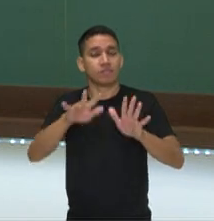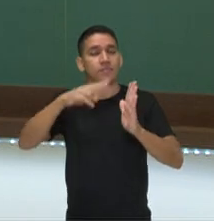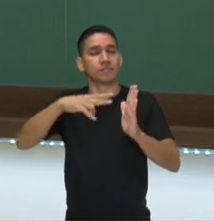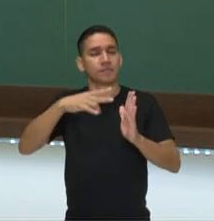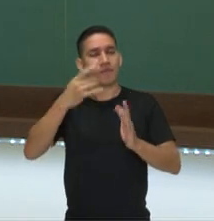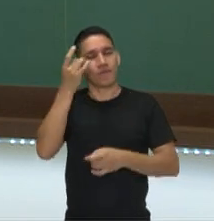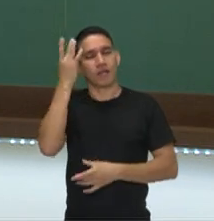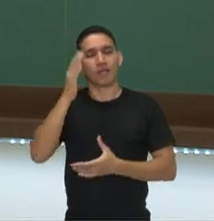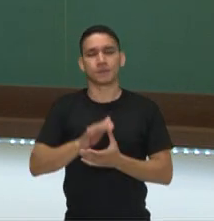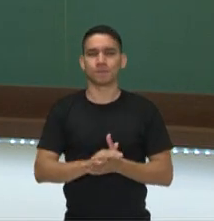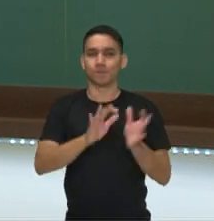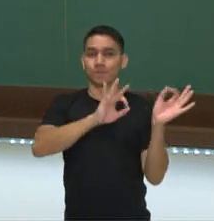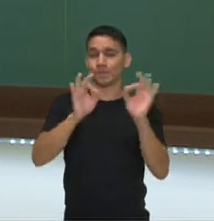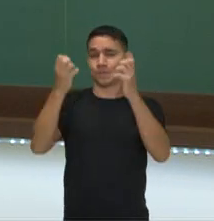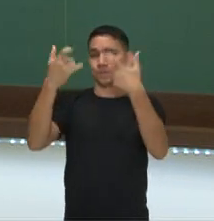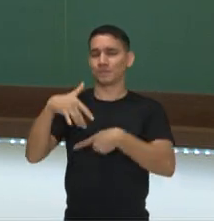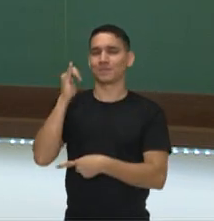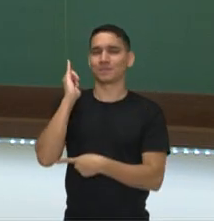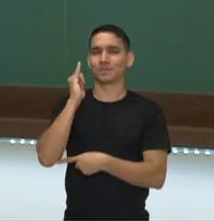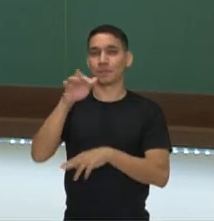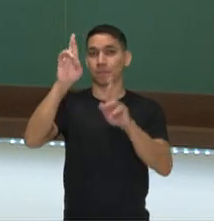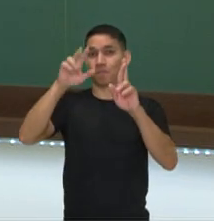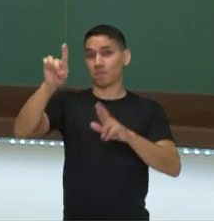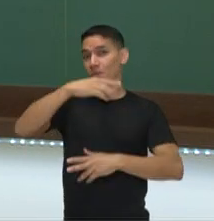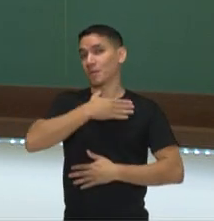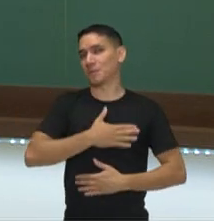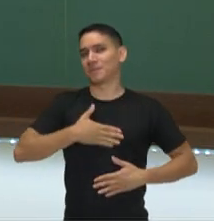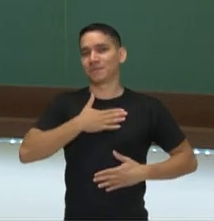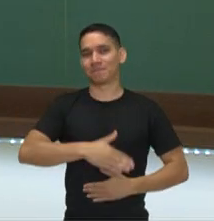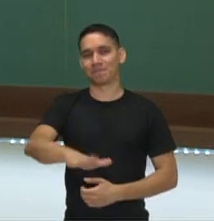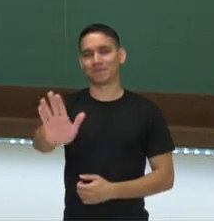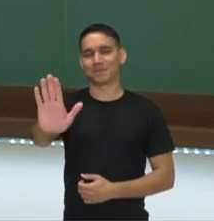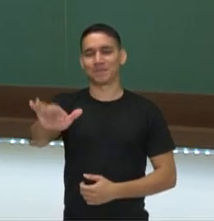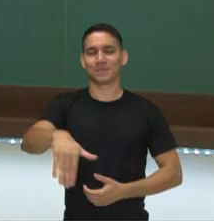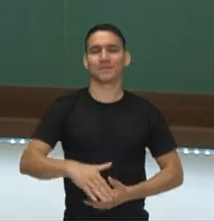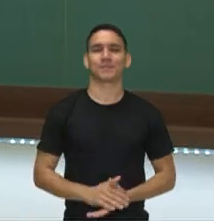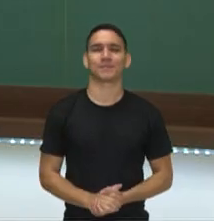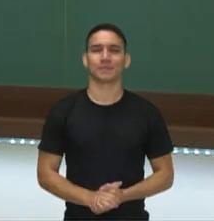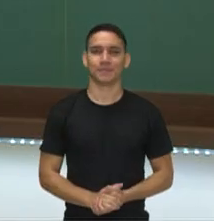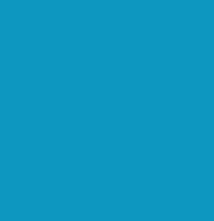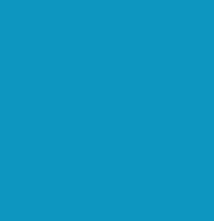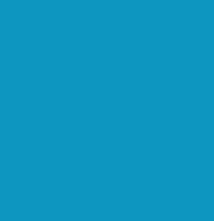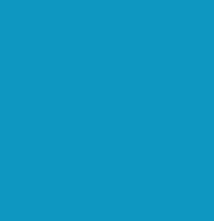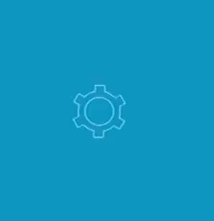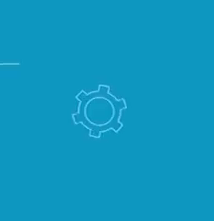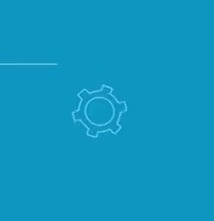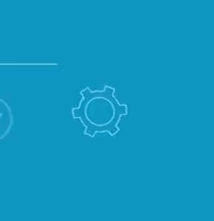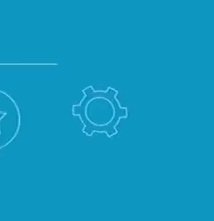Neste vídeo, falamos sobre conto. Espero que você tenha gostado e até breve!